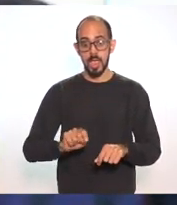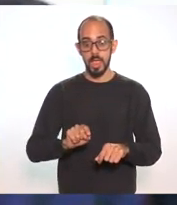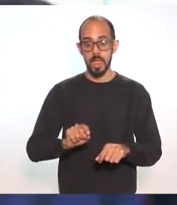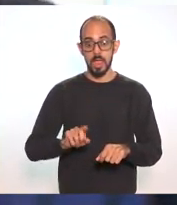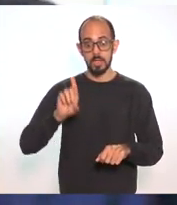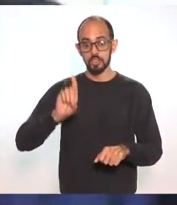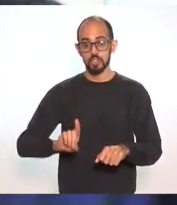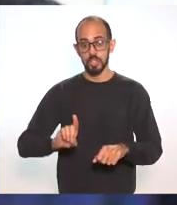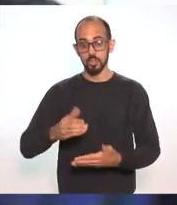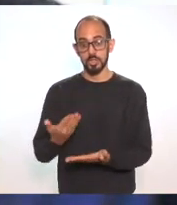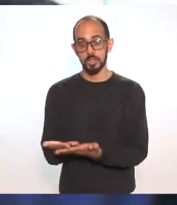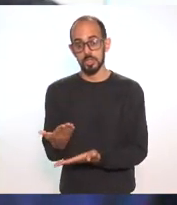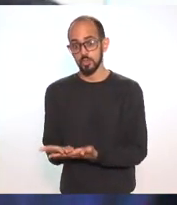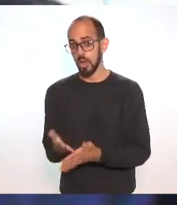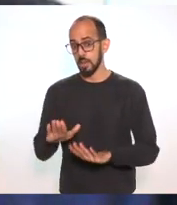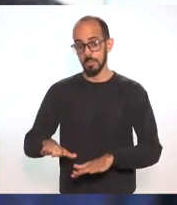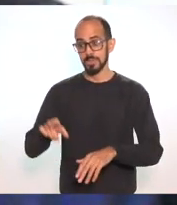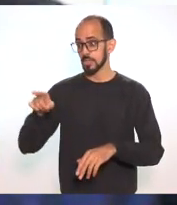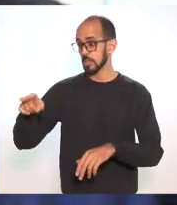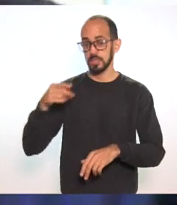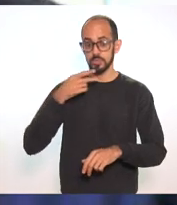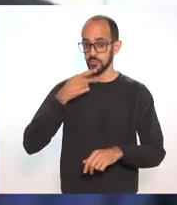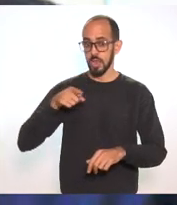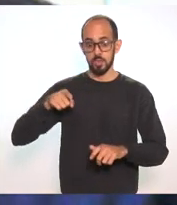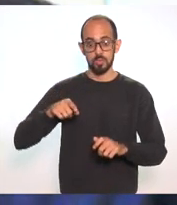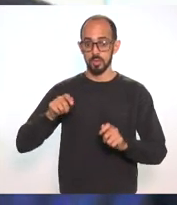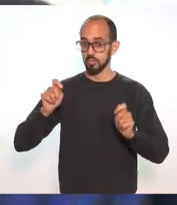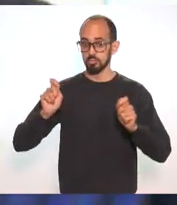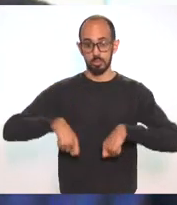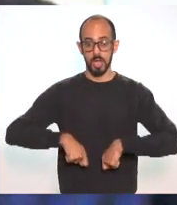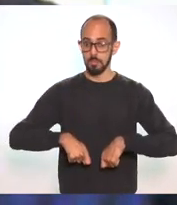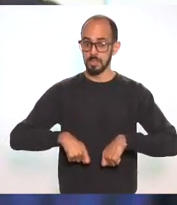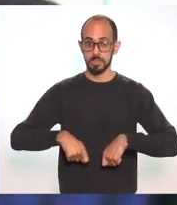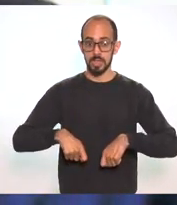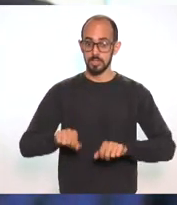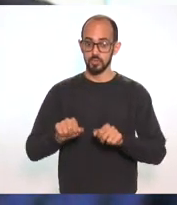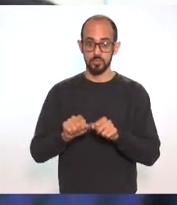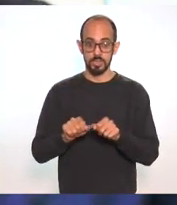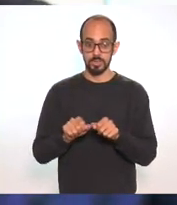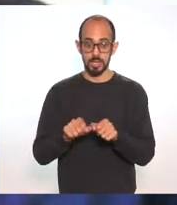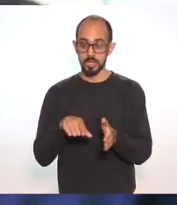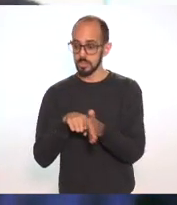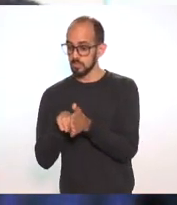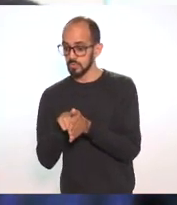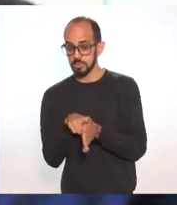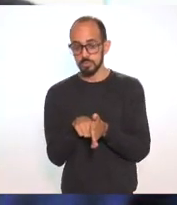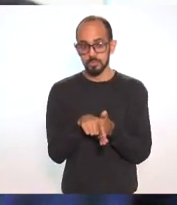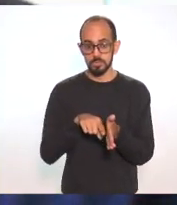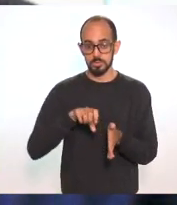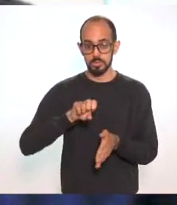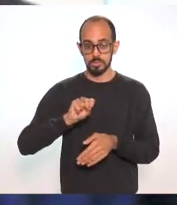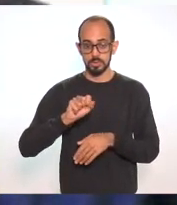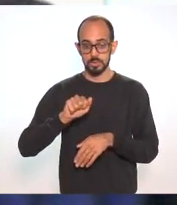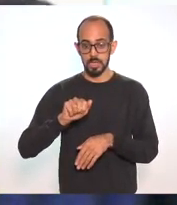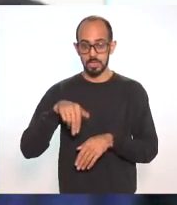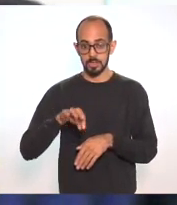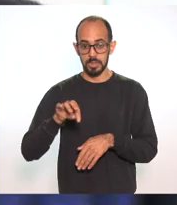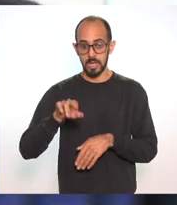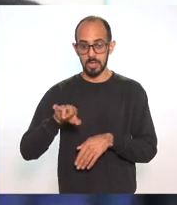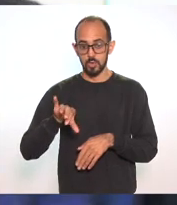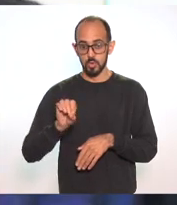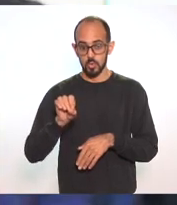escolar. Mas eles se consideram sem capacidade para fazer essa fiscalização, que tem um caráter mais sanitário durante a pandemia. Por isso